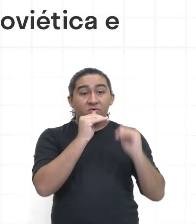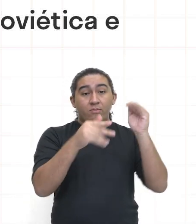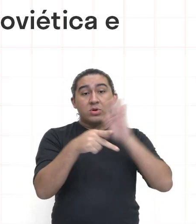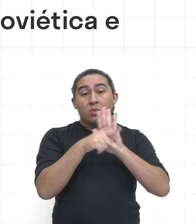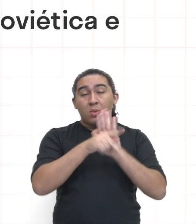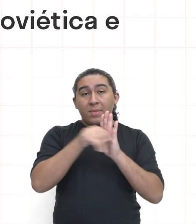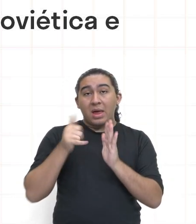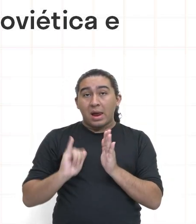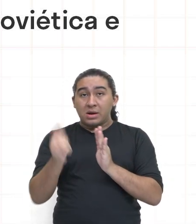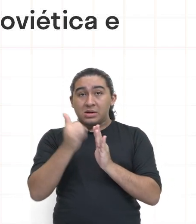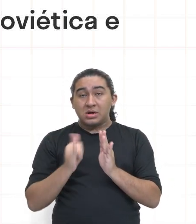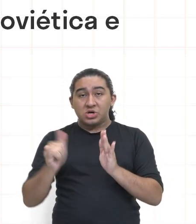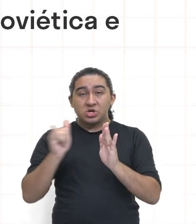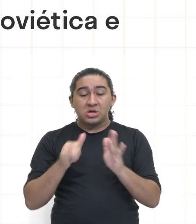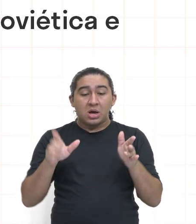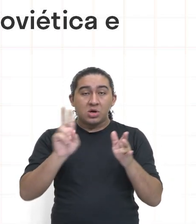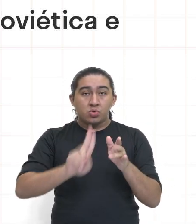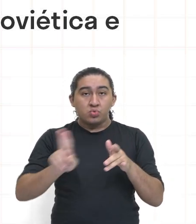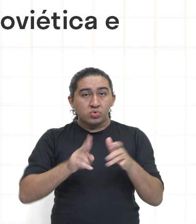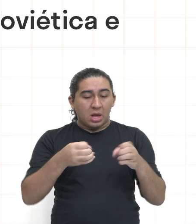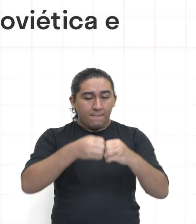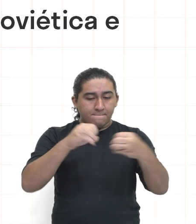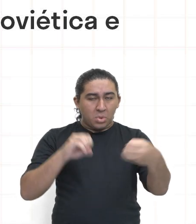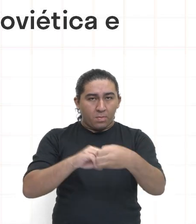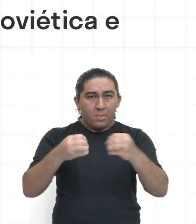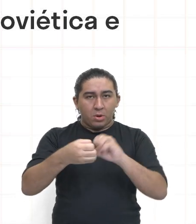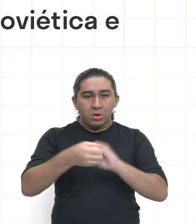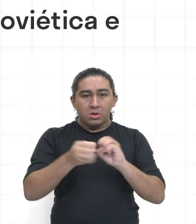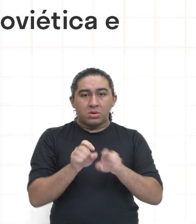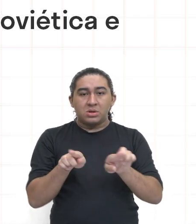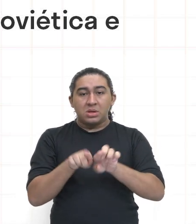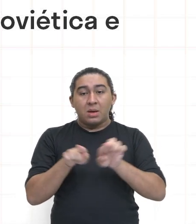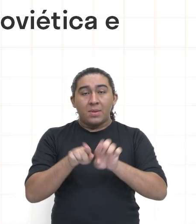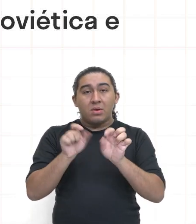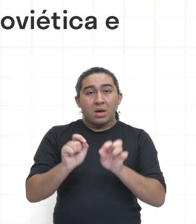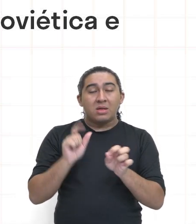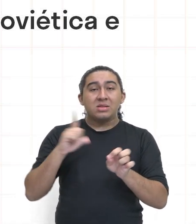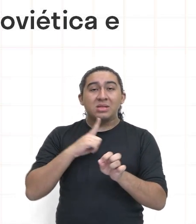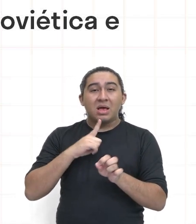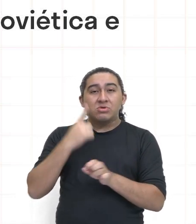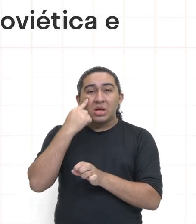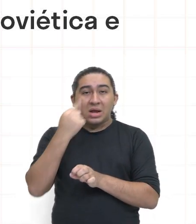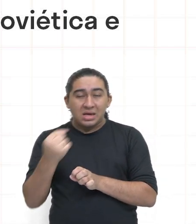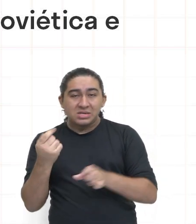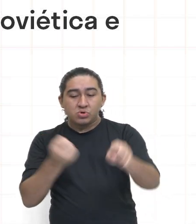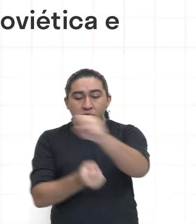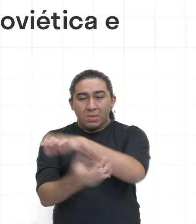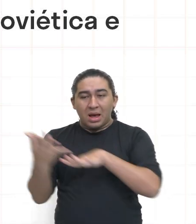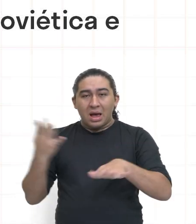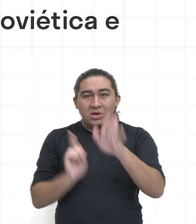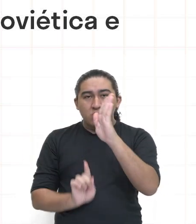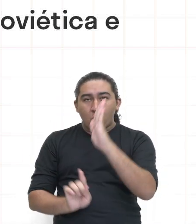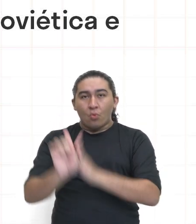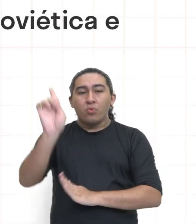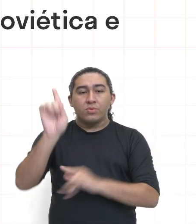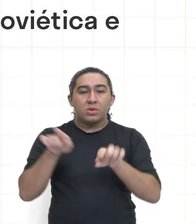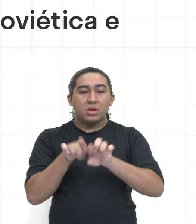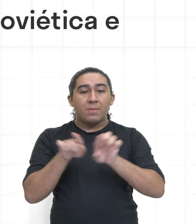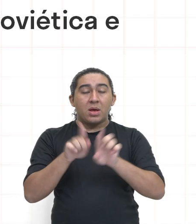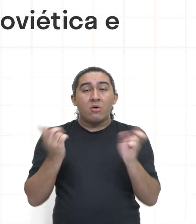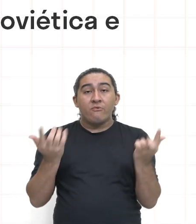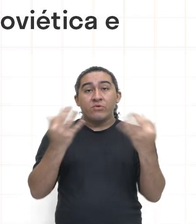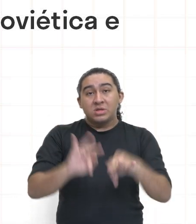áreas como a energia nuclear e a exploração espacial. E vamos observar também a questão do fim da Guerra